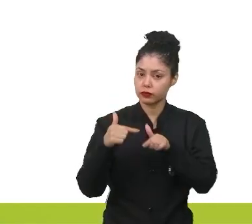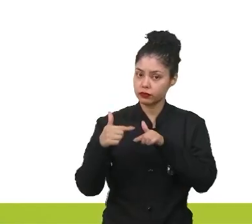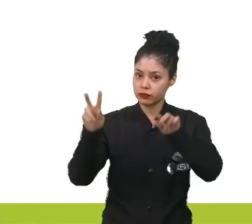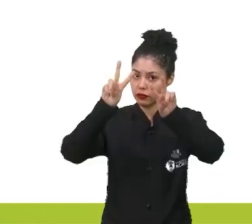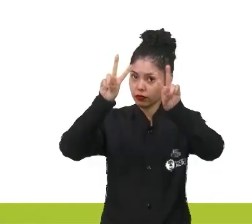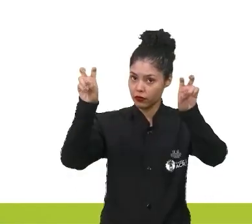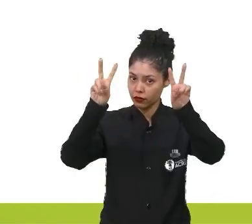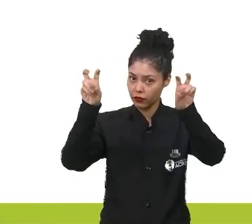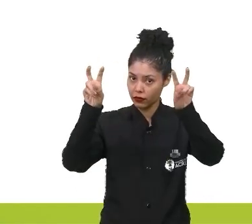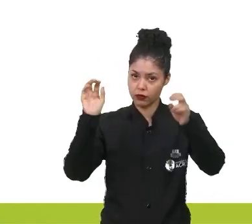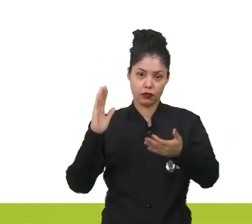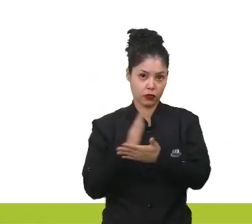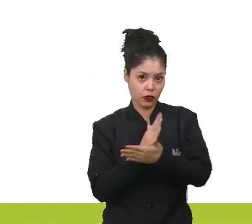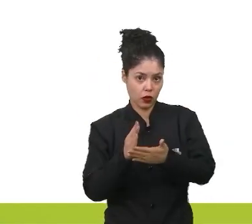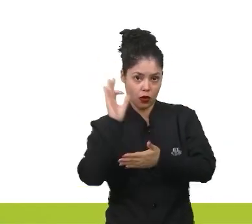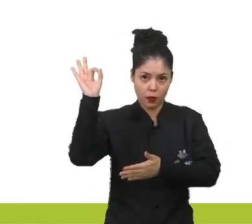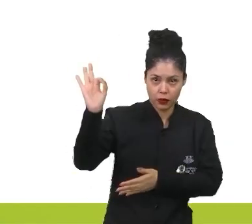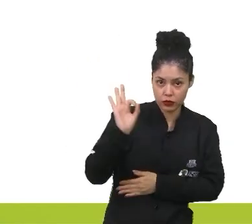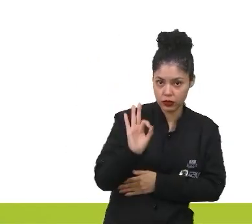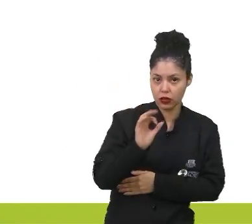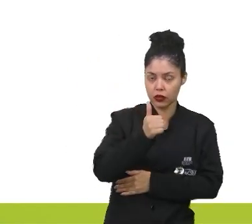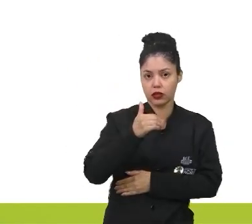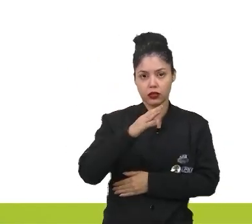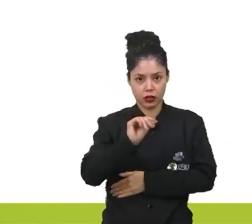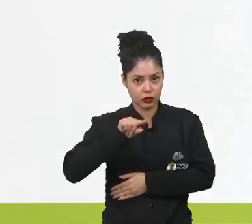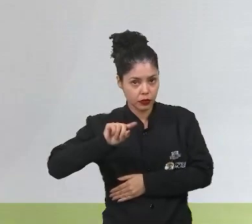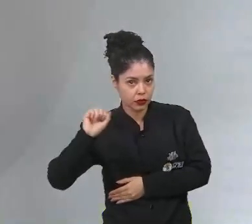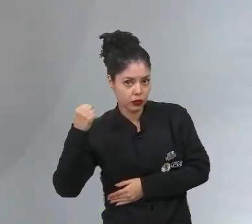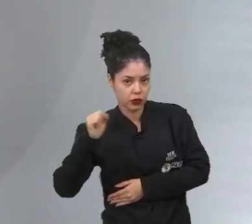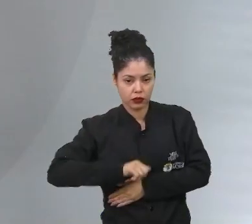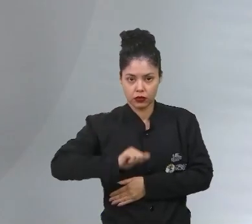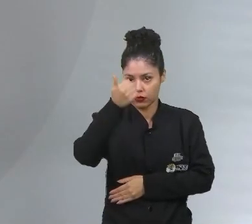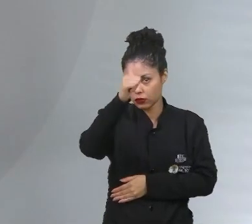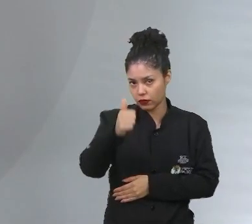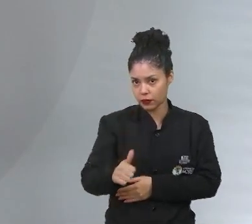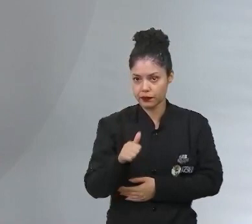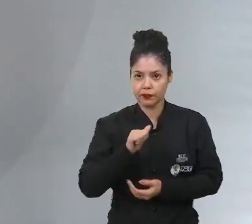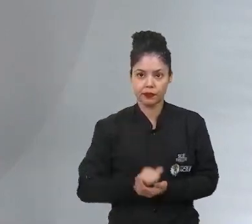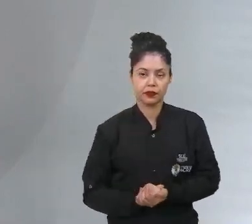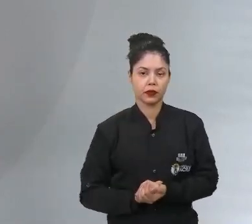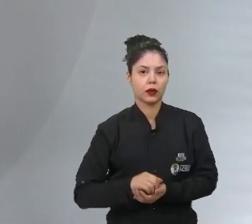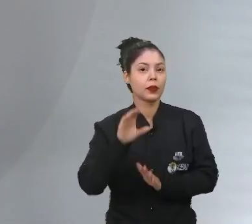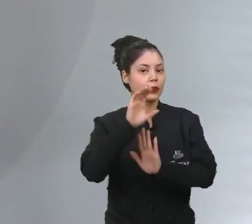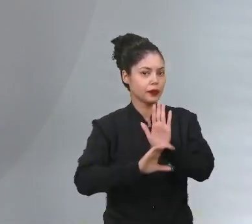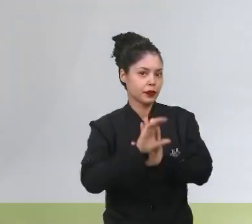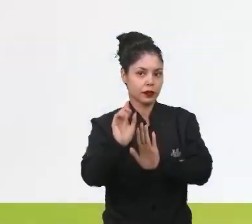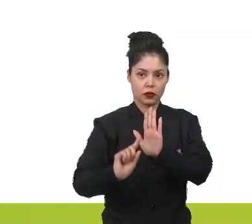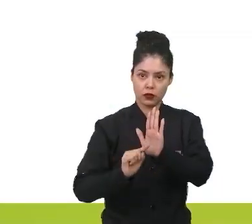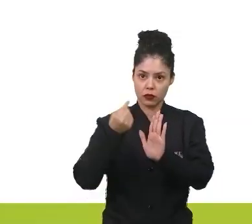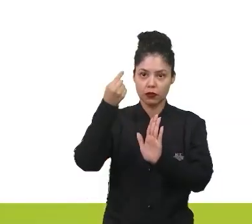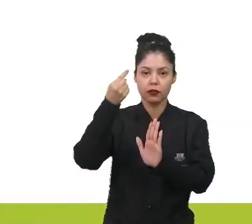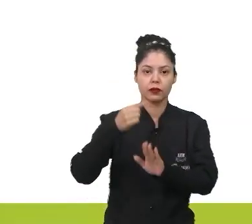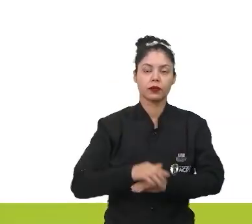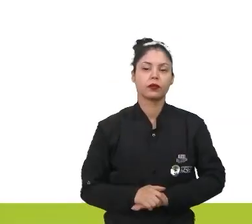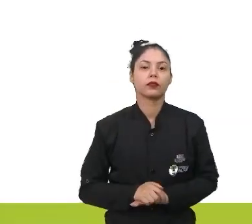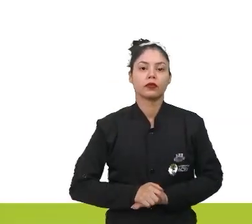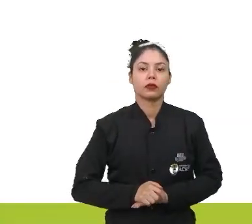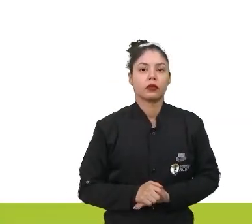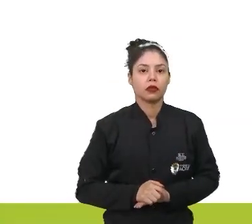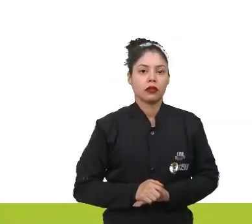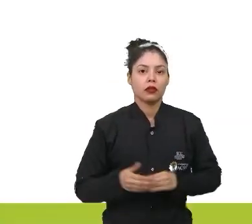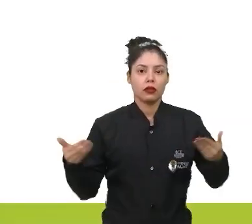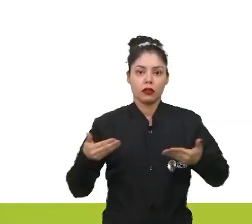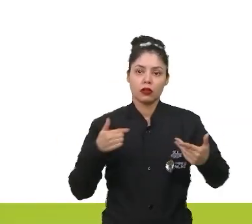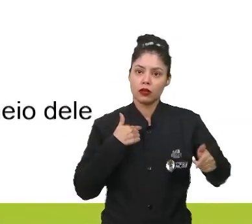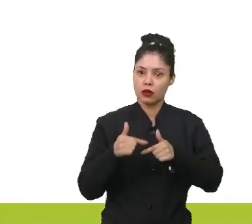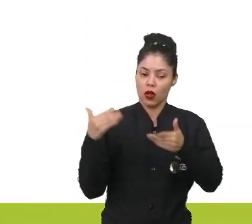com uma porcentagem de 10.8 na avaliação, tá bom? Vamos aos conceitos básicos. Primeiro, como eu fiz, a gente vai trabalhar